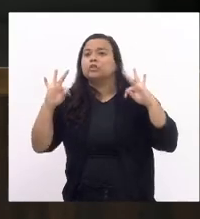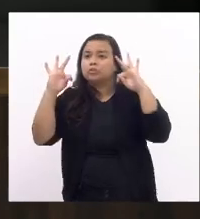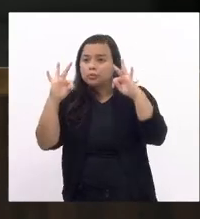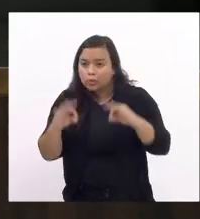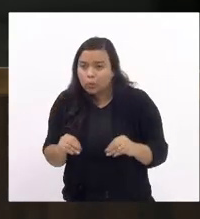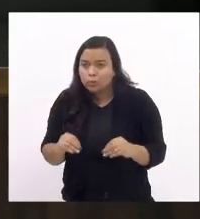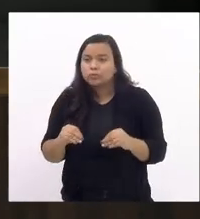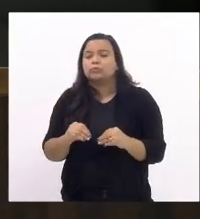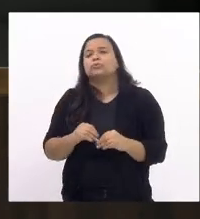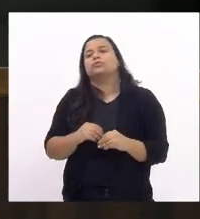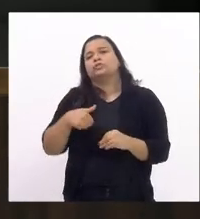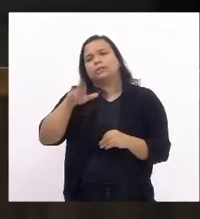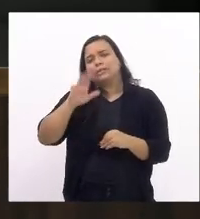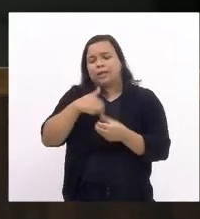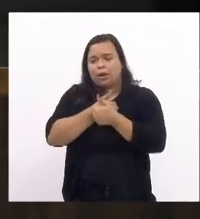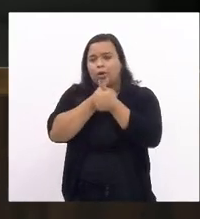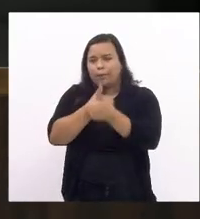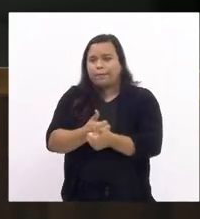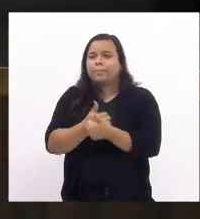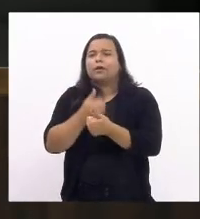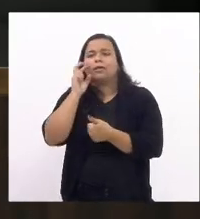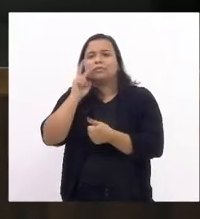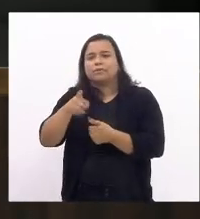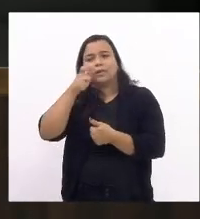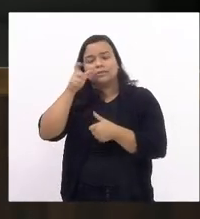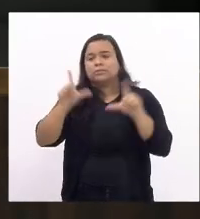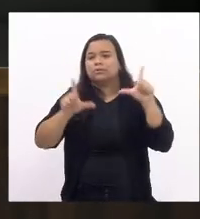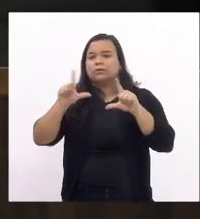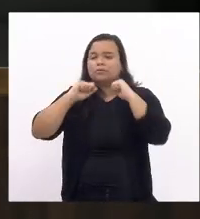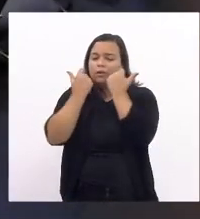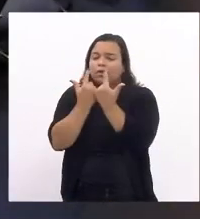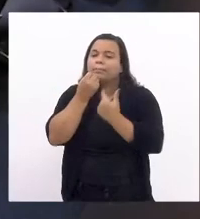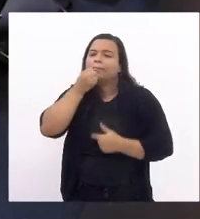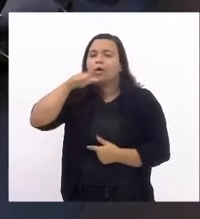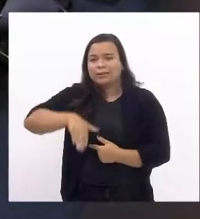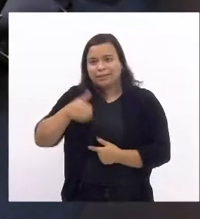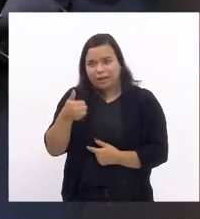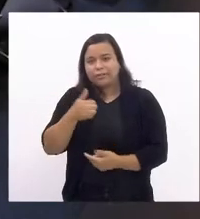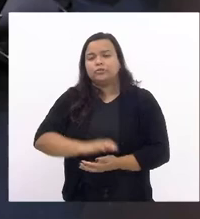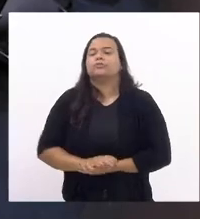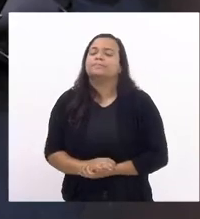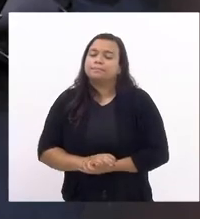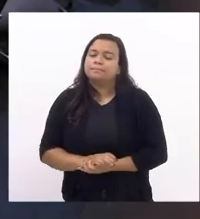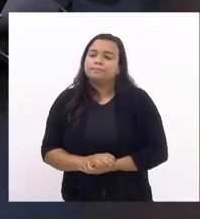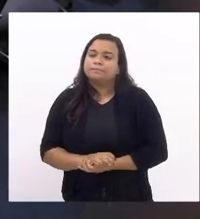e todos e aqueles que nos acompanham pela TV Alerj. Boa tarde.